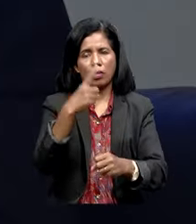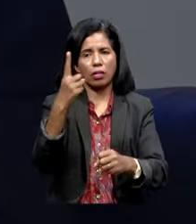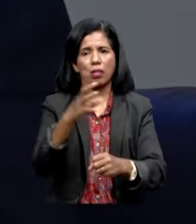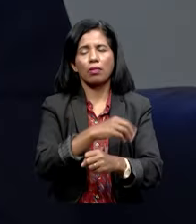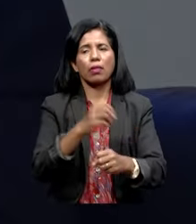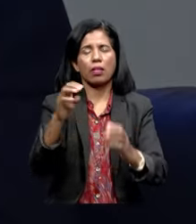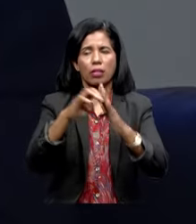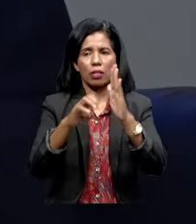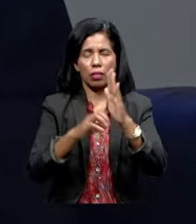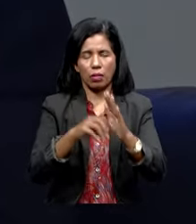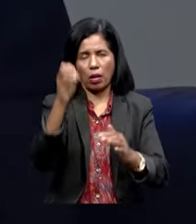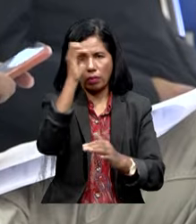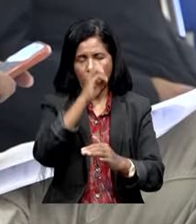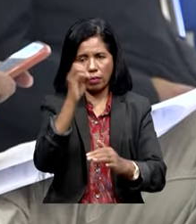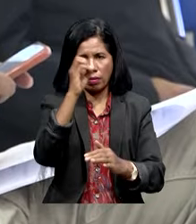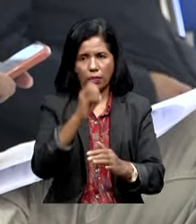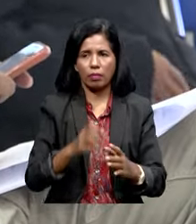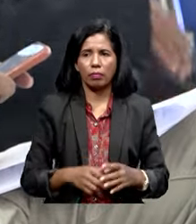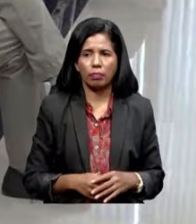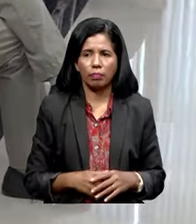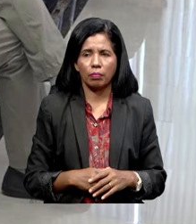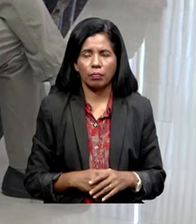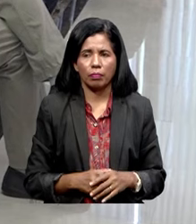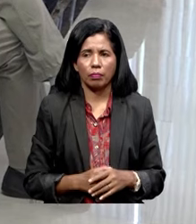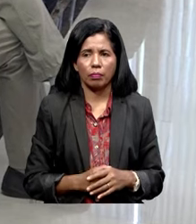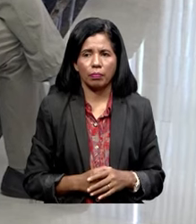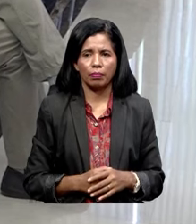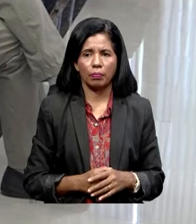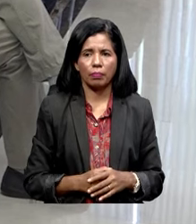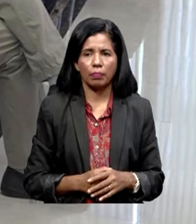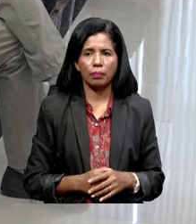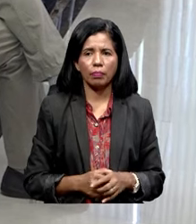estatuto anesan observador. Emerenciana Martins, Mário Ferreira, GMN.